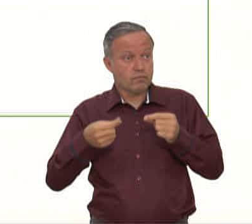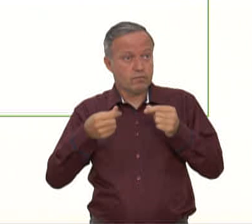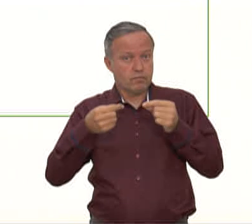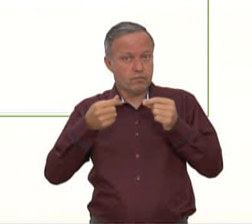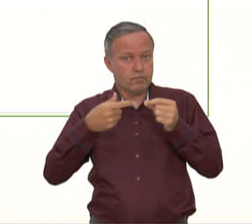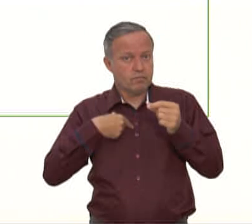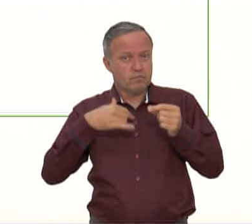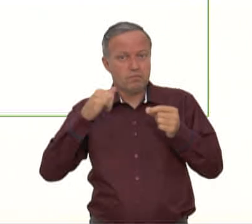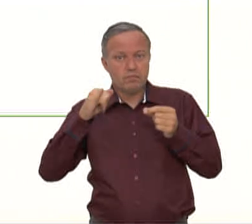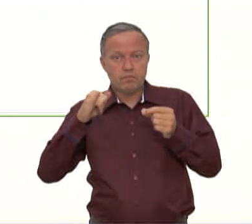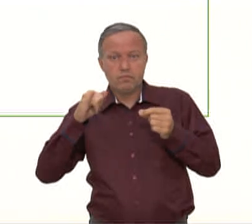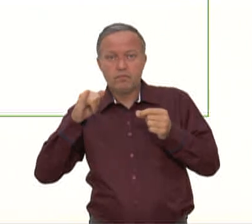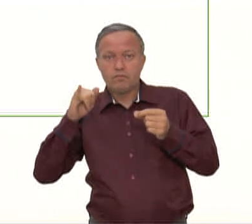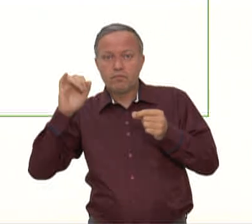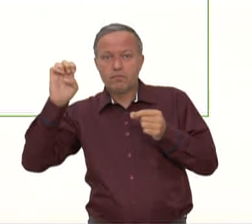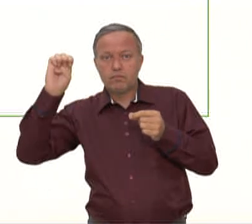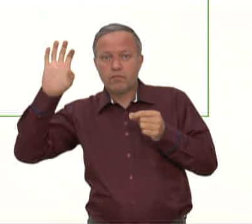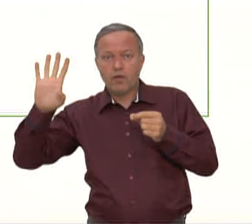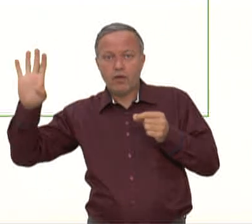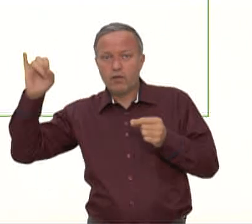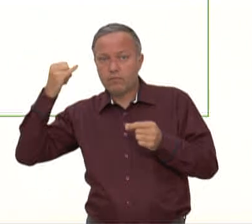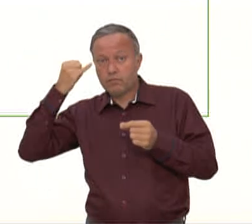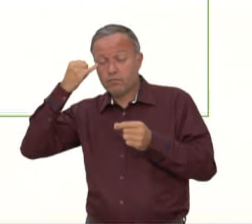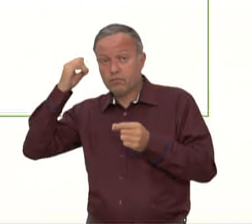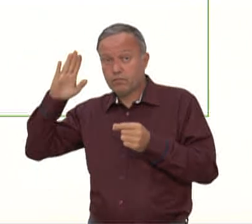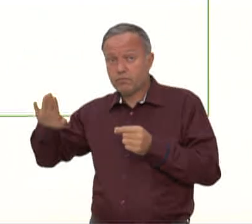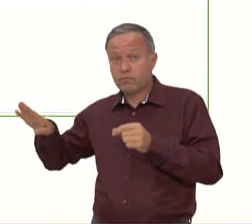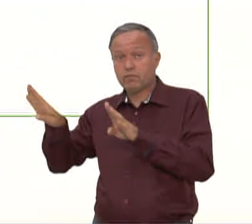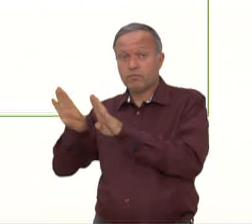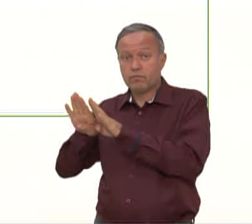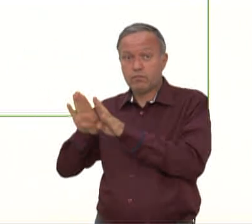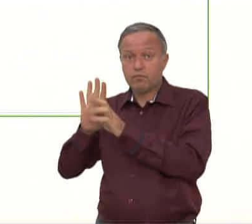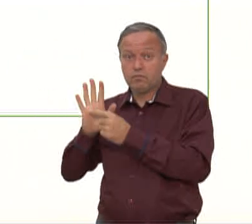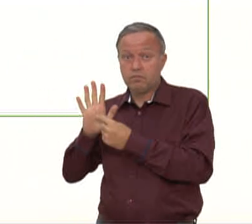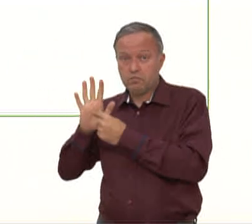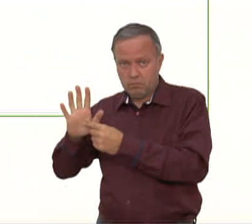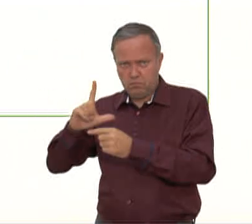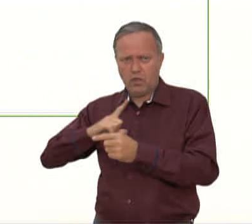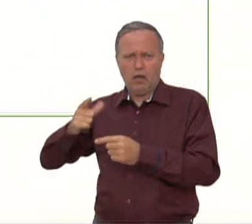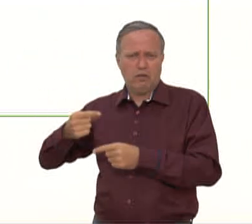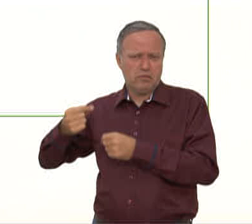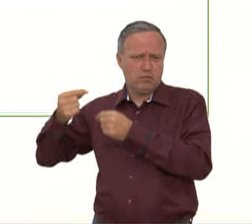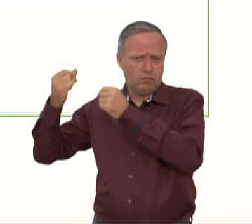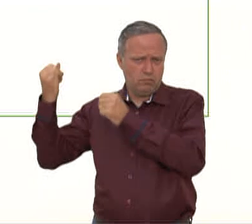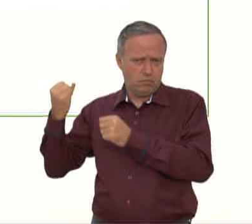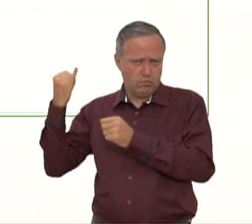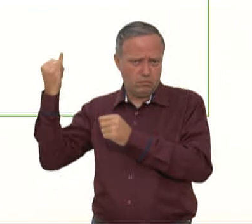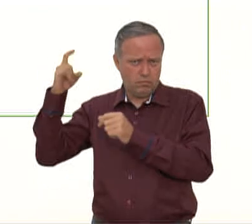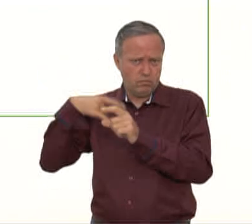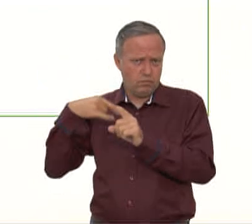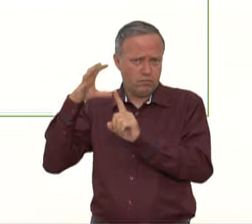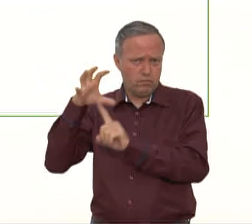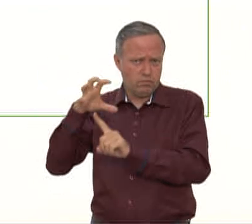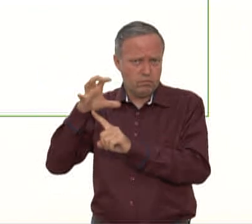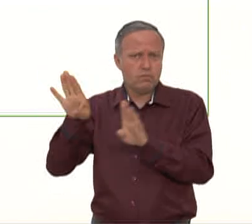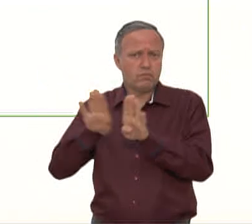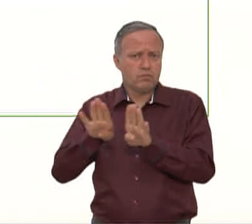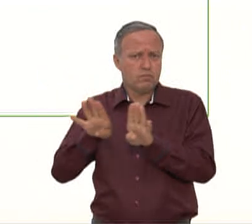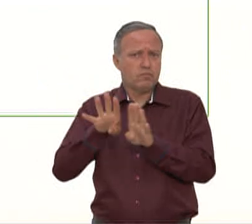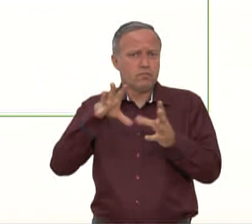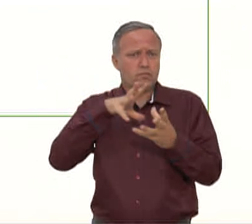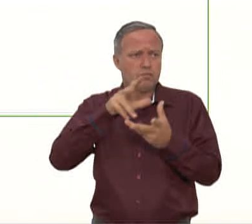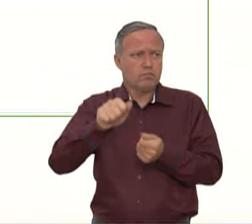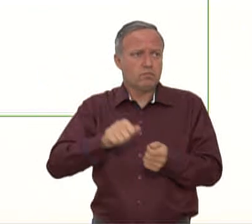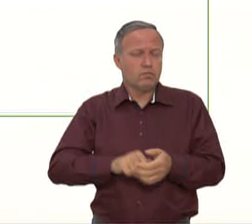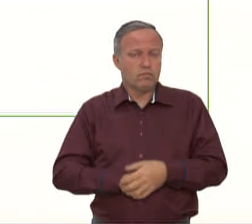União Europeia, Japão e China, países que se destacam no seu desenvolvimento econômico e influência no cenário mundial.